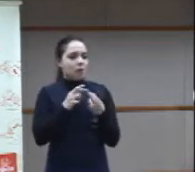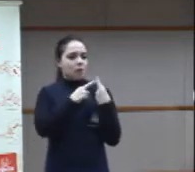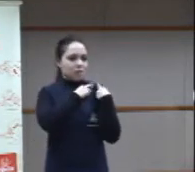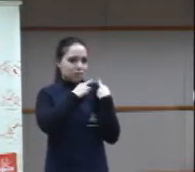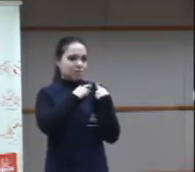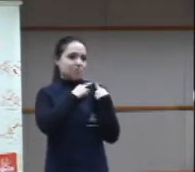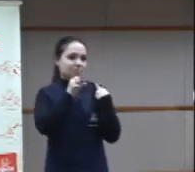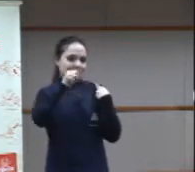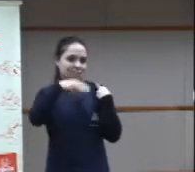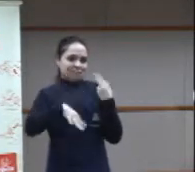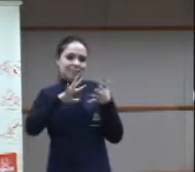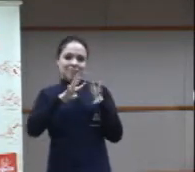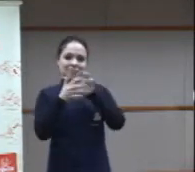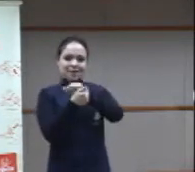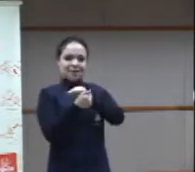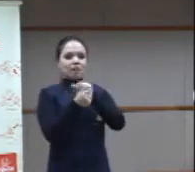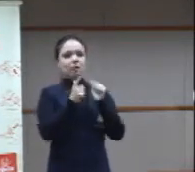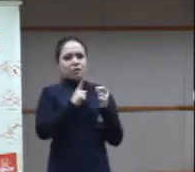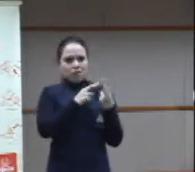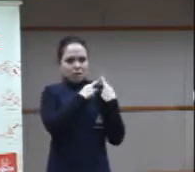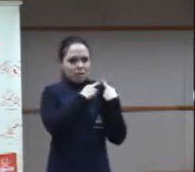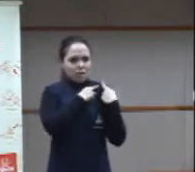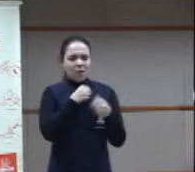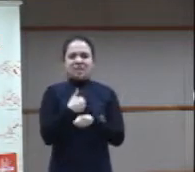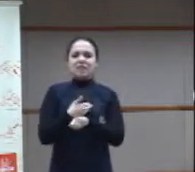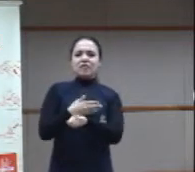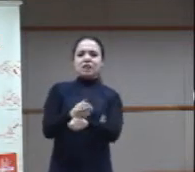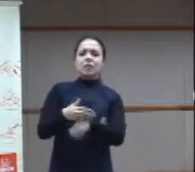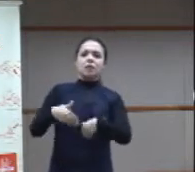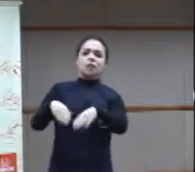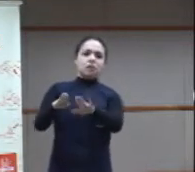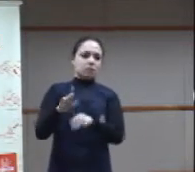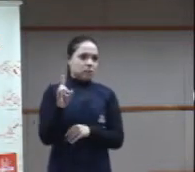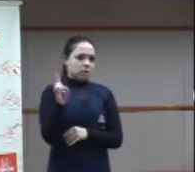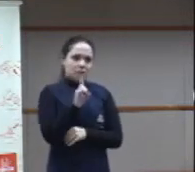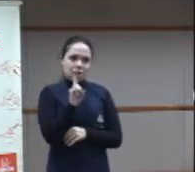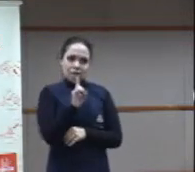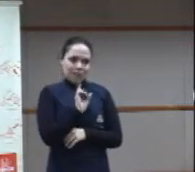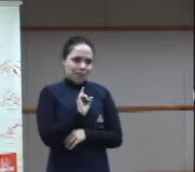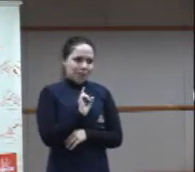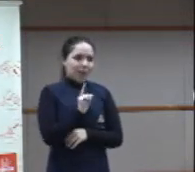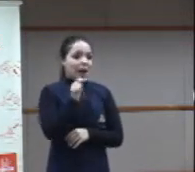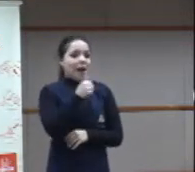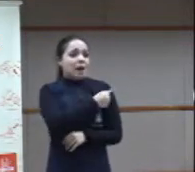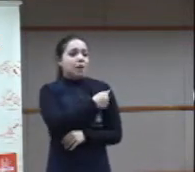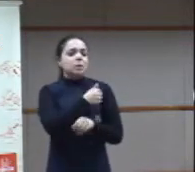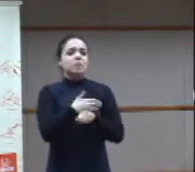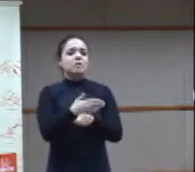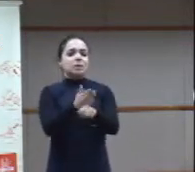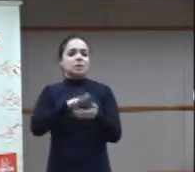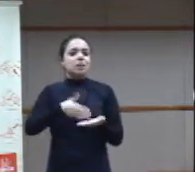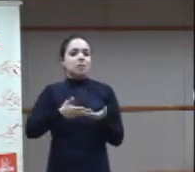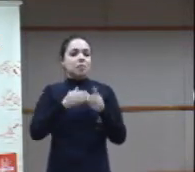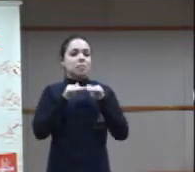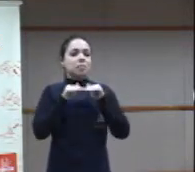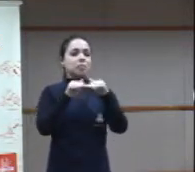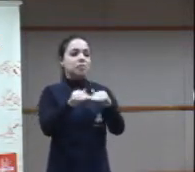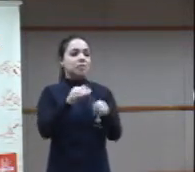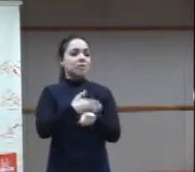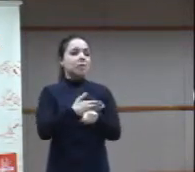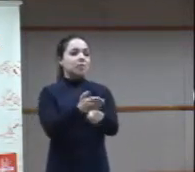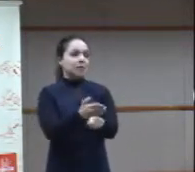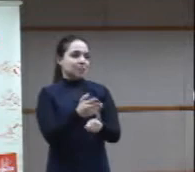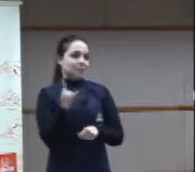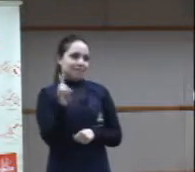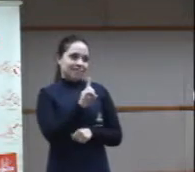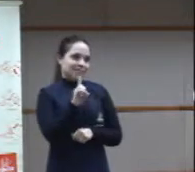responsabilidade. Nós não podemos dizer, ele que se vire, é uma frase comum, o aluno que se vire. Não, o aluno não tem que